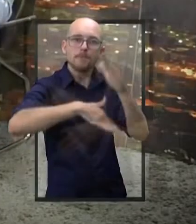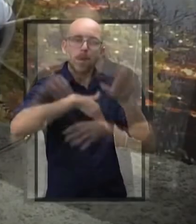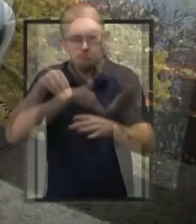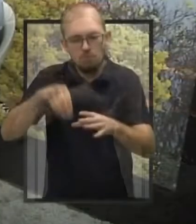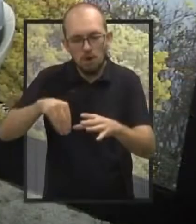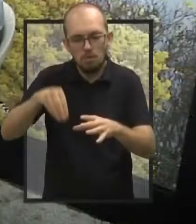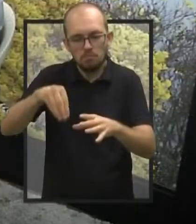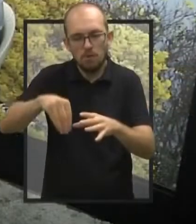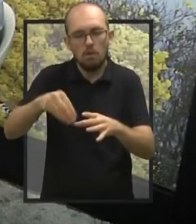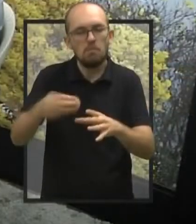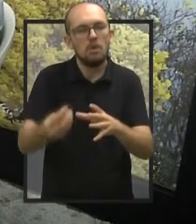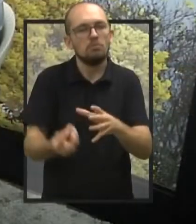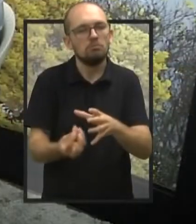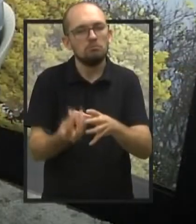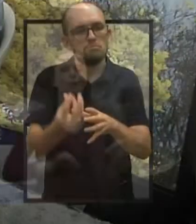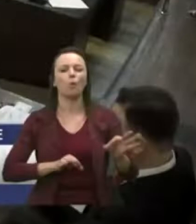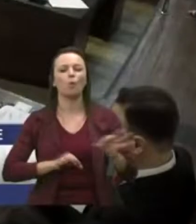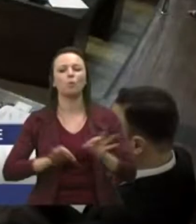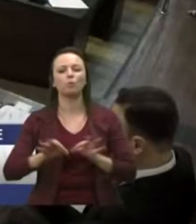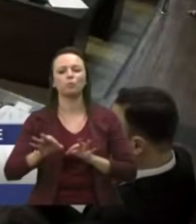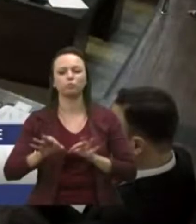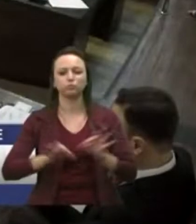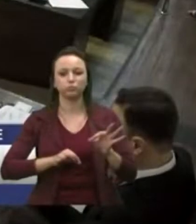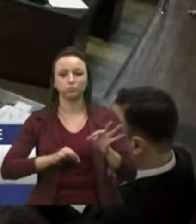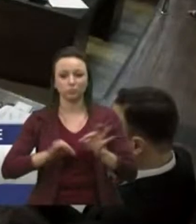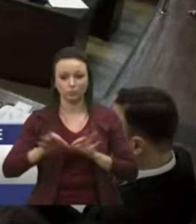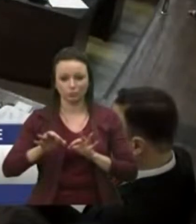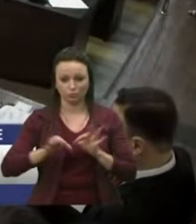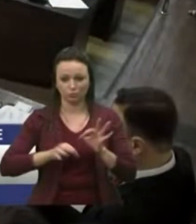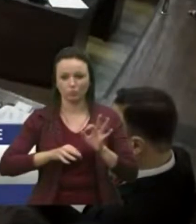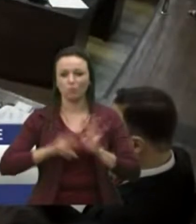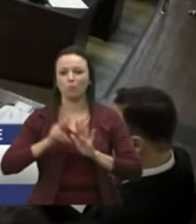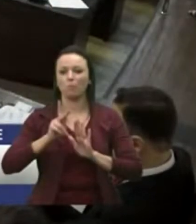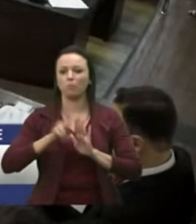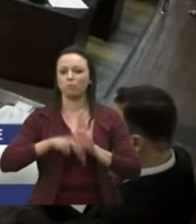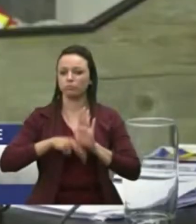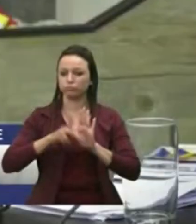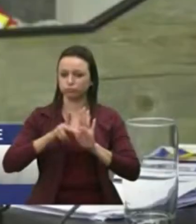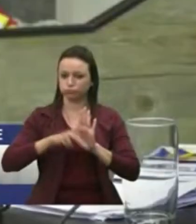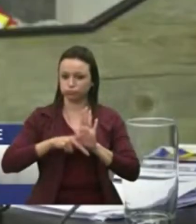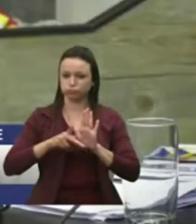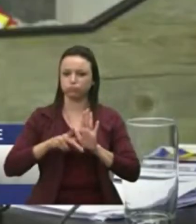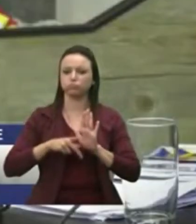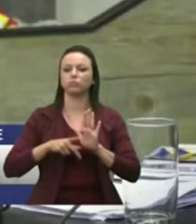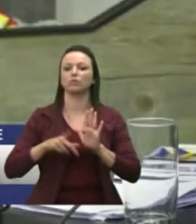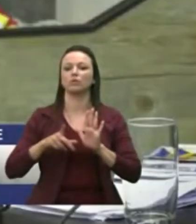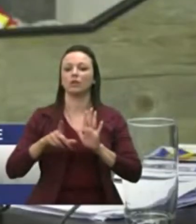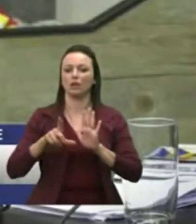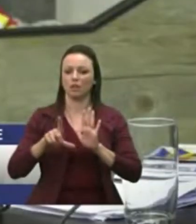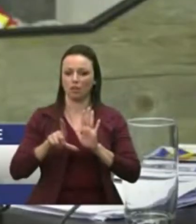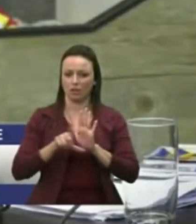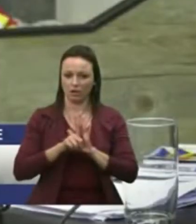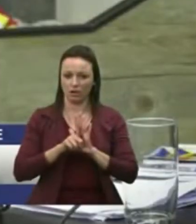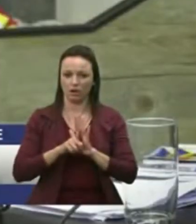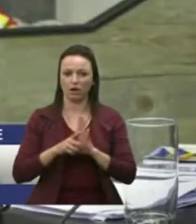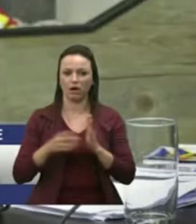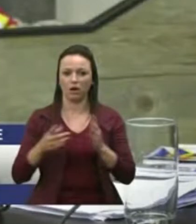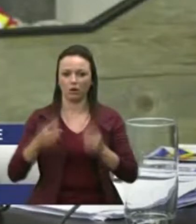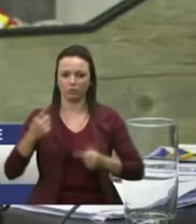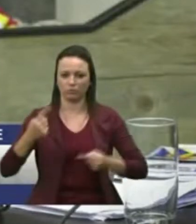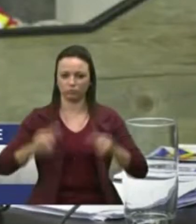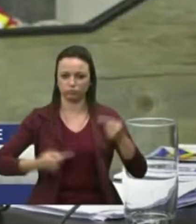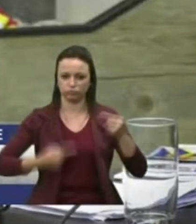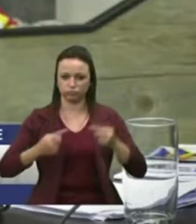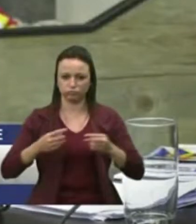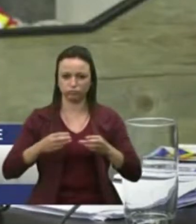Entrevista e Fala Vereador. Até que no dia 6 de agosto, na 27ª sessão ordinária, nós realizamos a